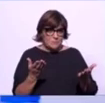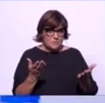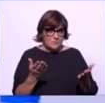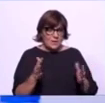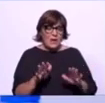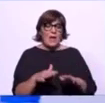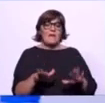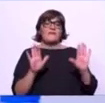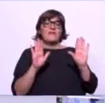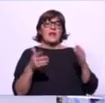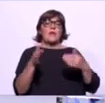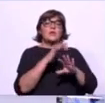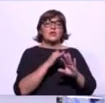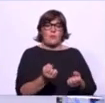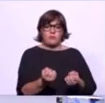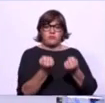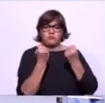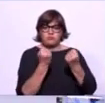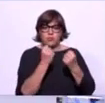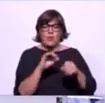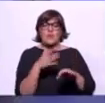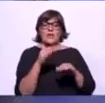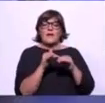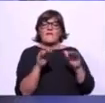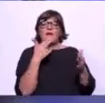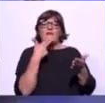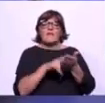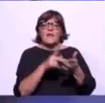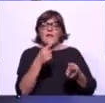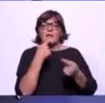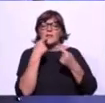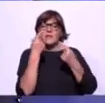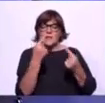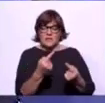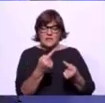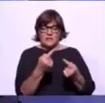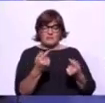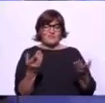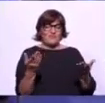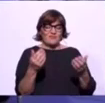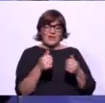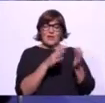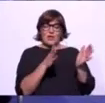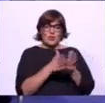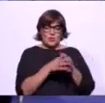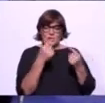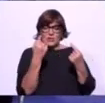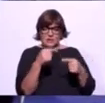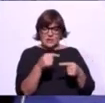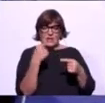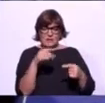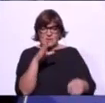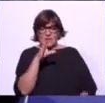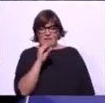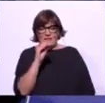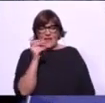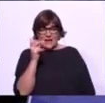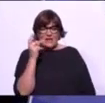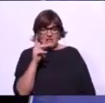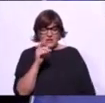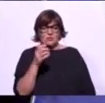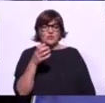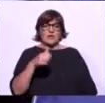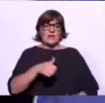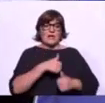Afinal de contas, onde é que está a hegemonia, onde é que está a tal verdade que eles dizem, que de uns tempos, ou seja, em tudo isto que aqui temos, temos as décadas, temos os títulos